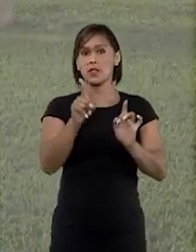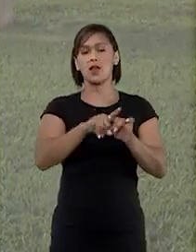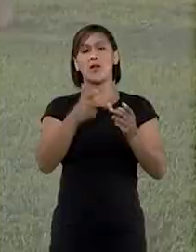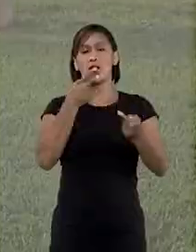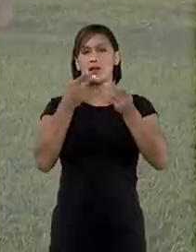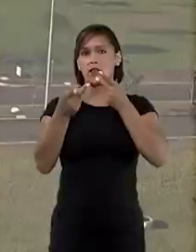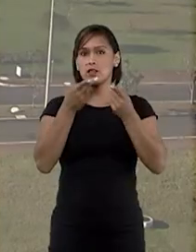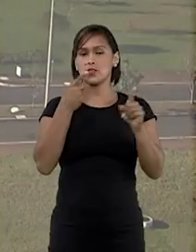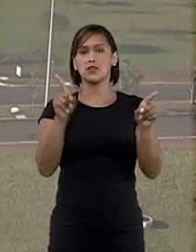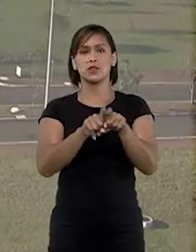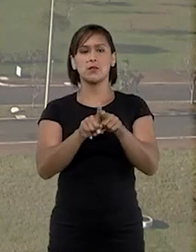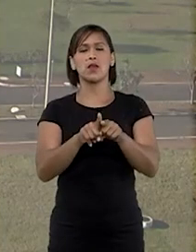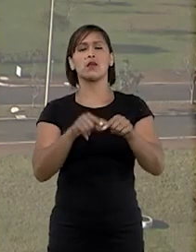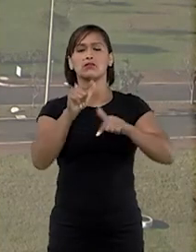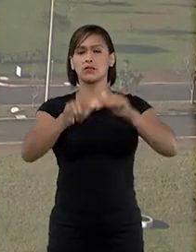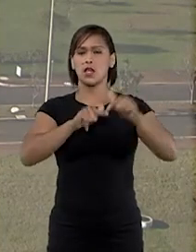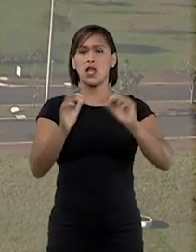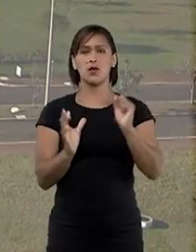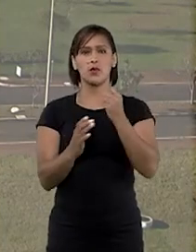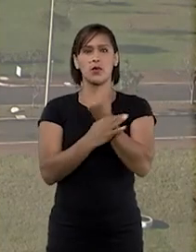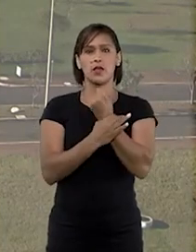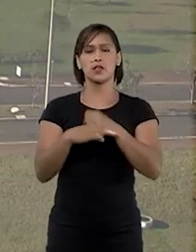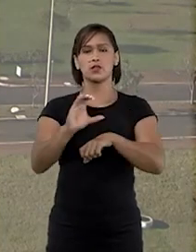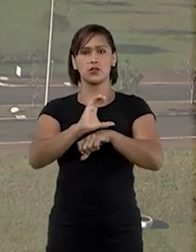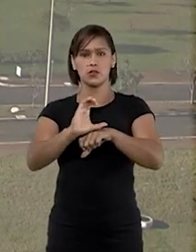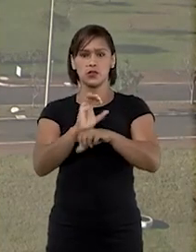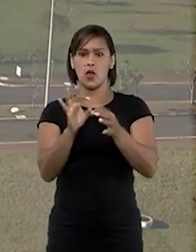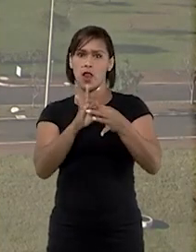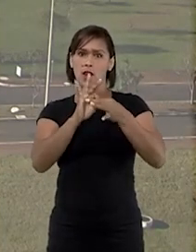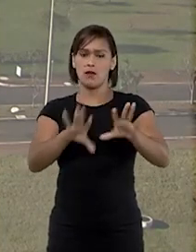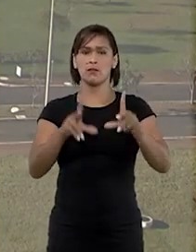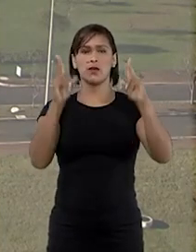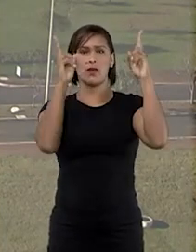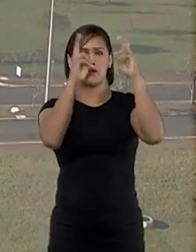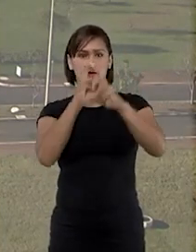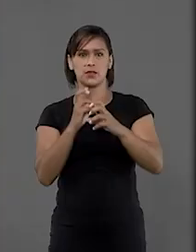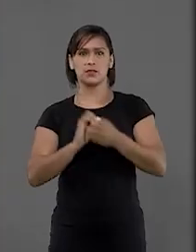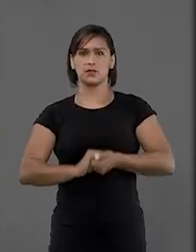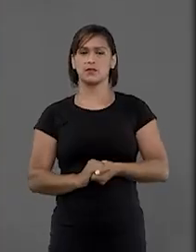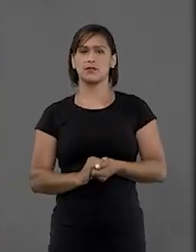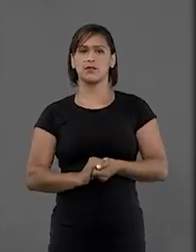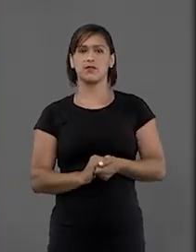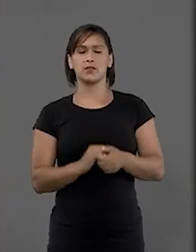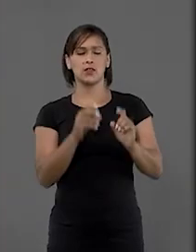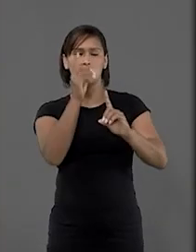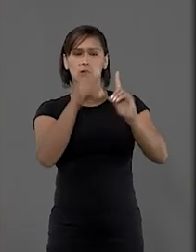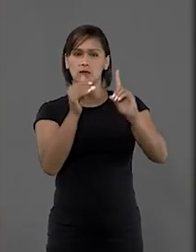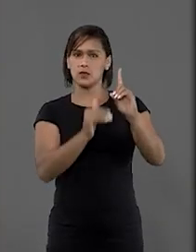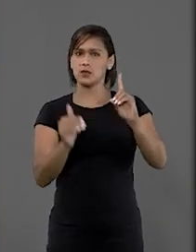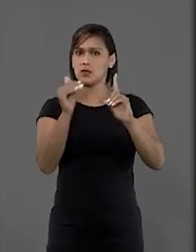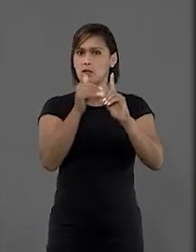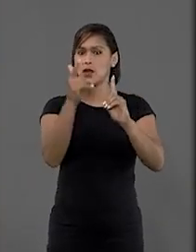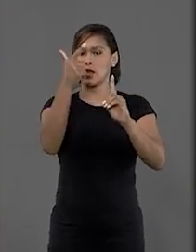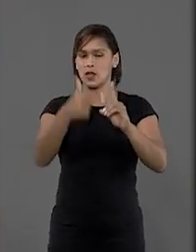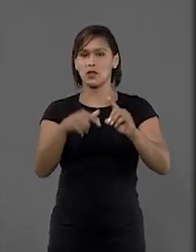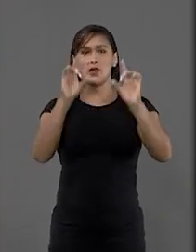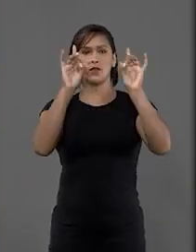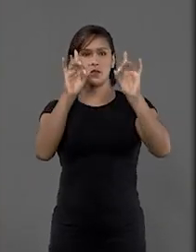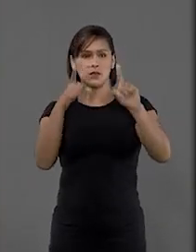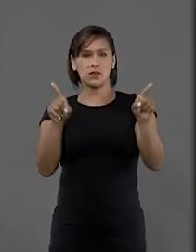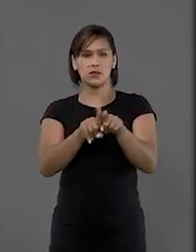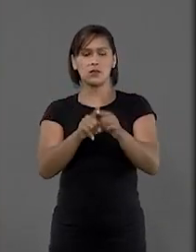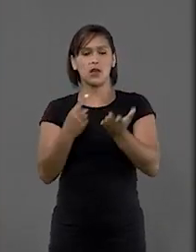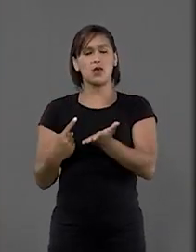operativo e crítico exercendo sua garantia constitucional de liberdade de expressão o desembargador Olindo Menezes